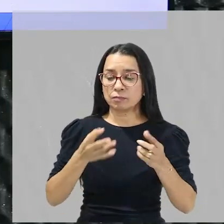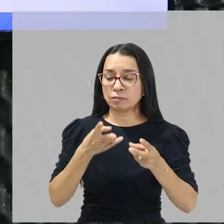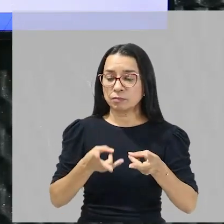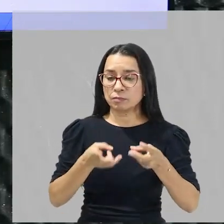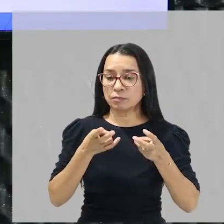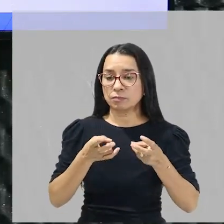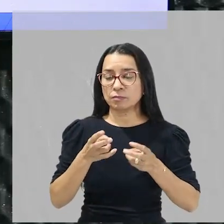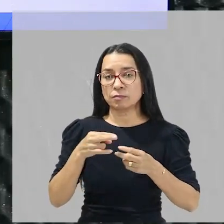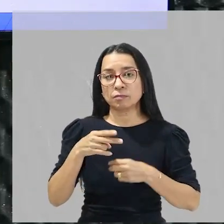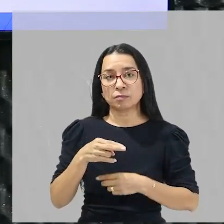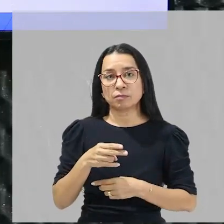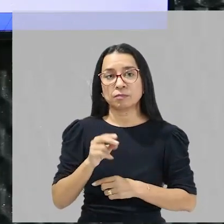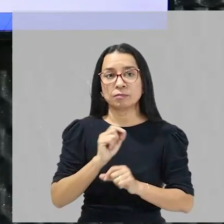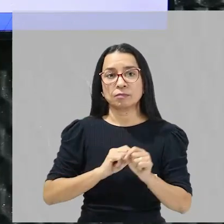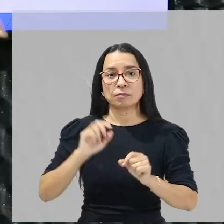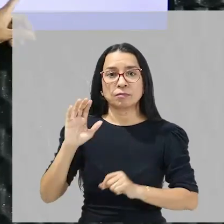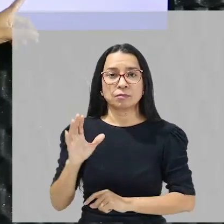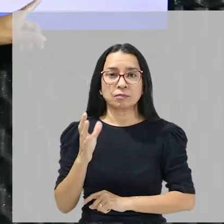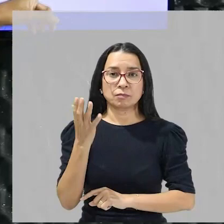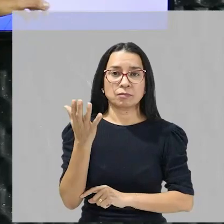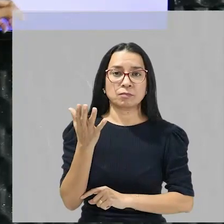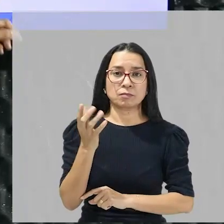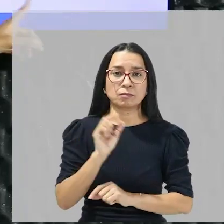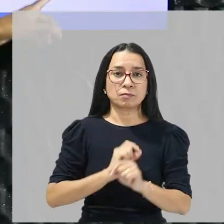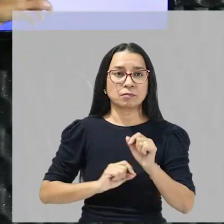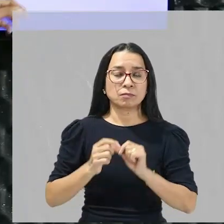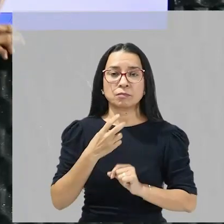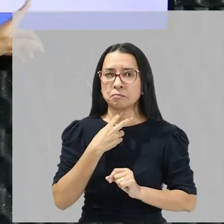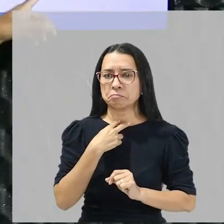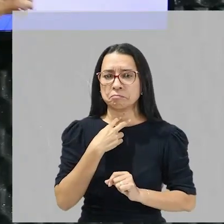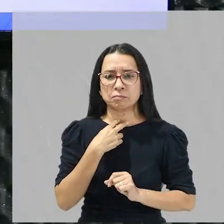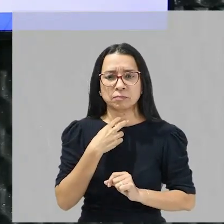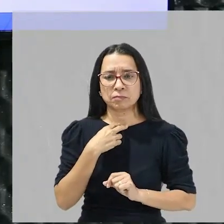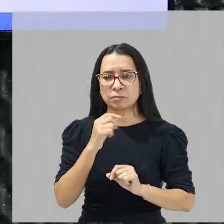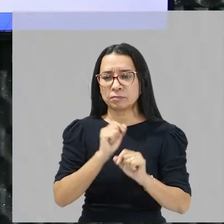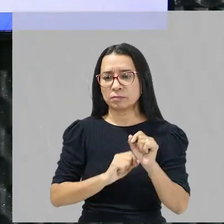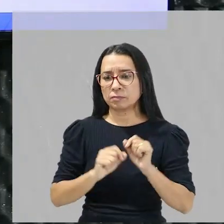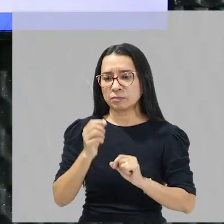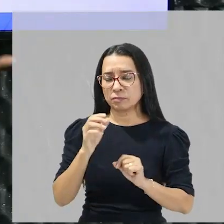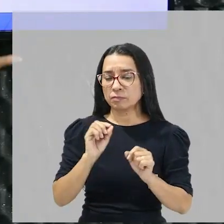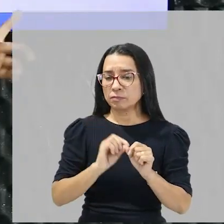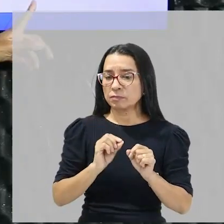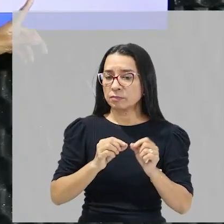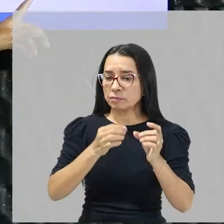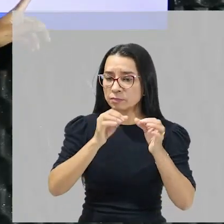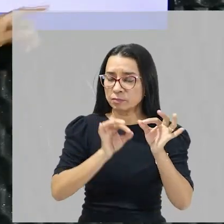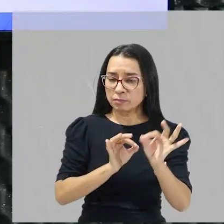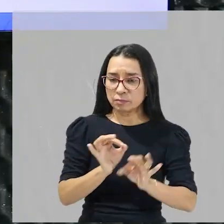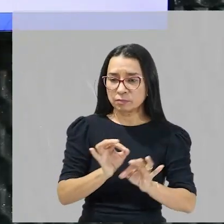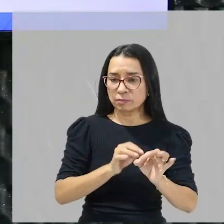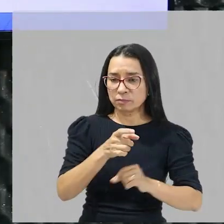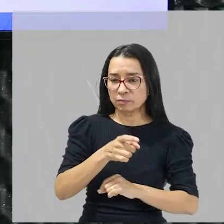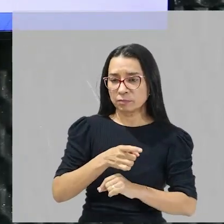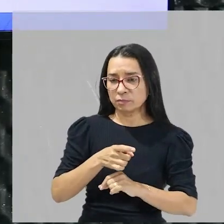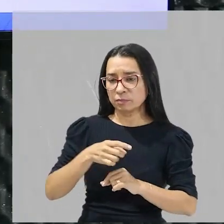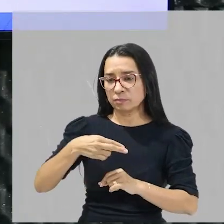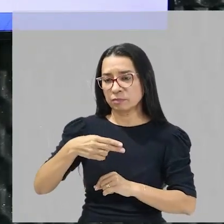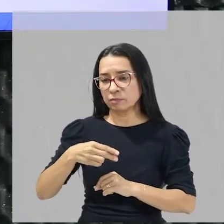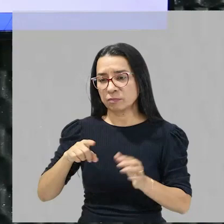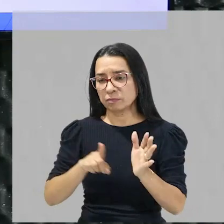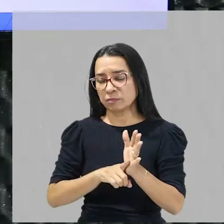a mesma coisa, né, vai acontecer, que eu não vou poder admitir esse x igual a menos